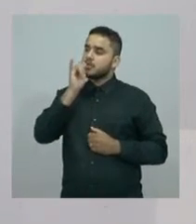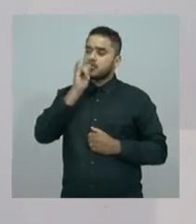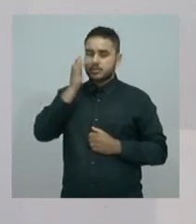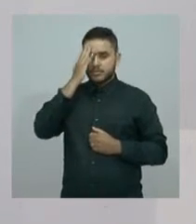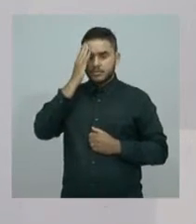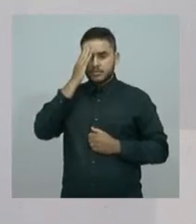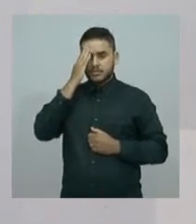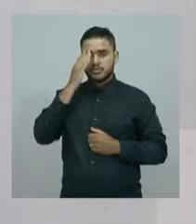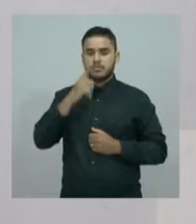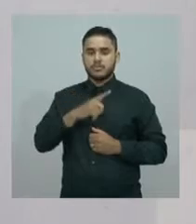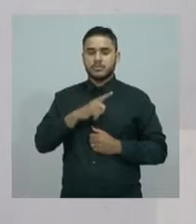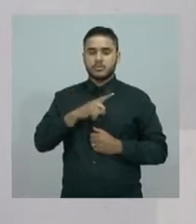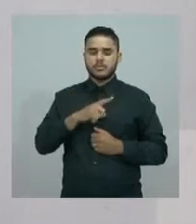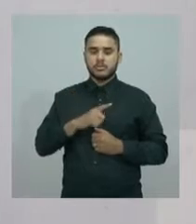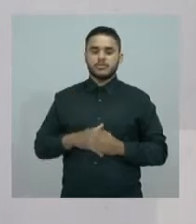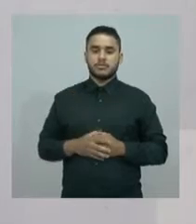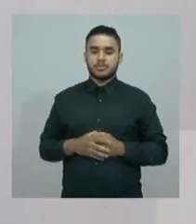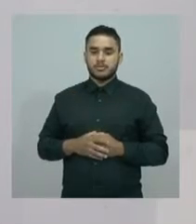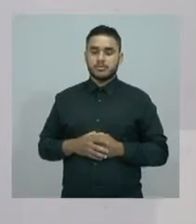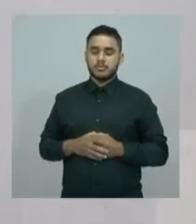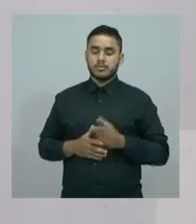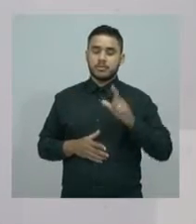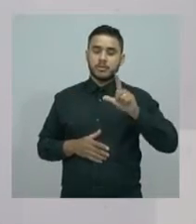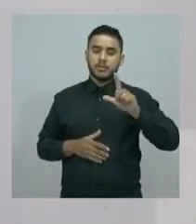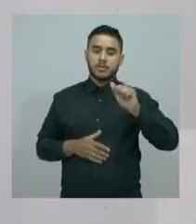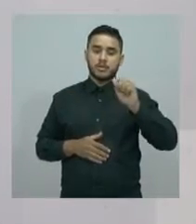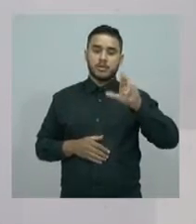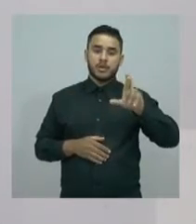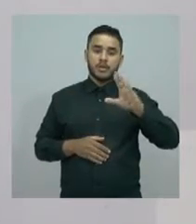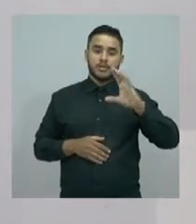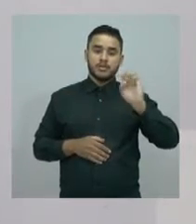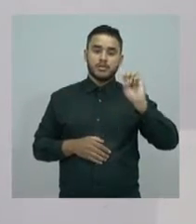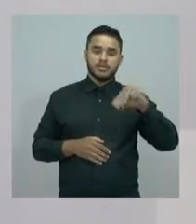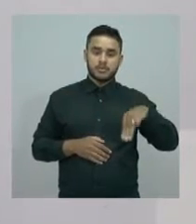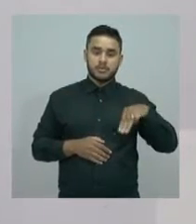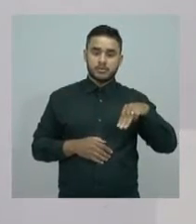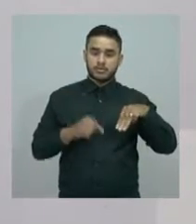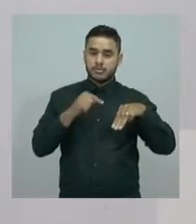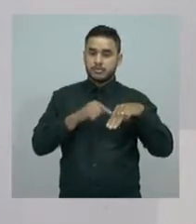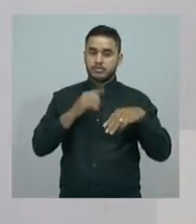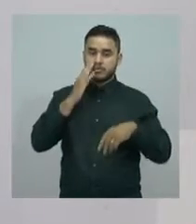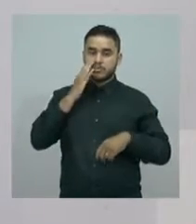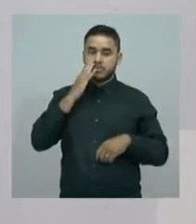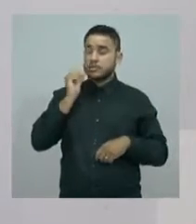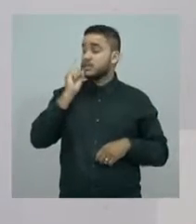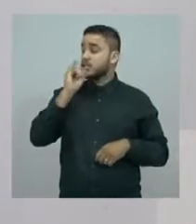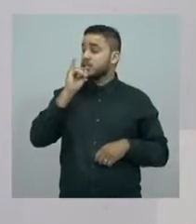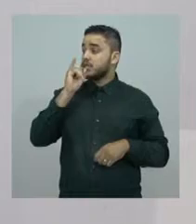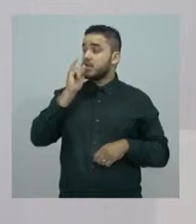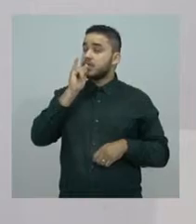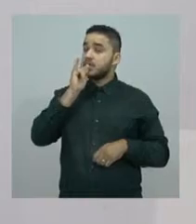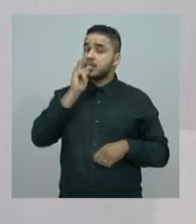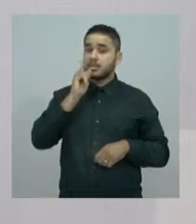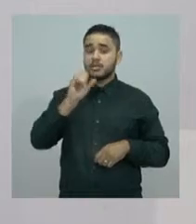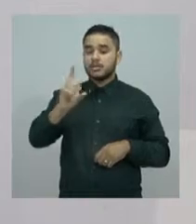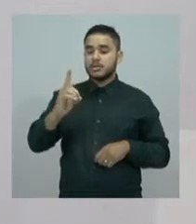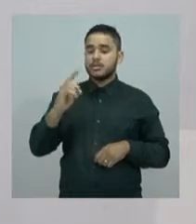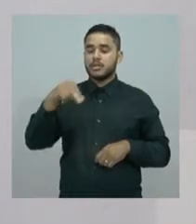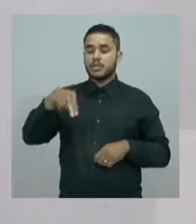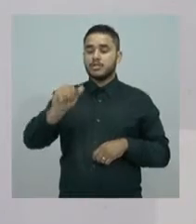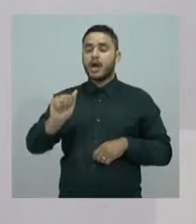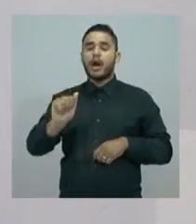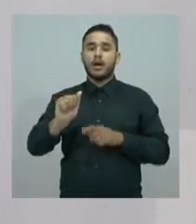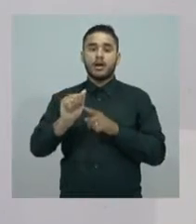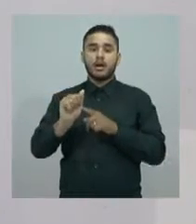Temos convênio com o LACEN, né? Que, no caso de uma investigação de paternidade, que também tem muita procura por